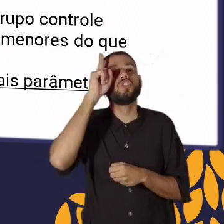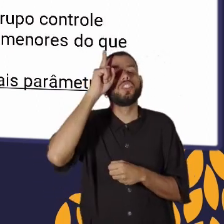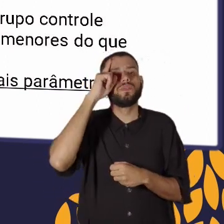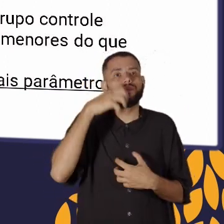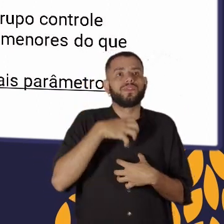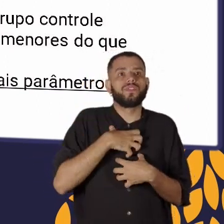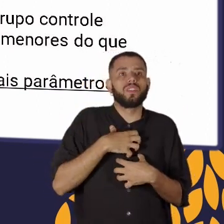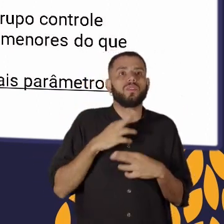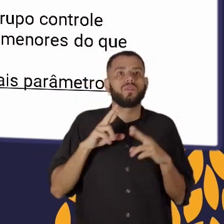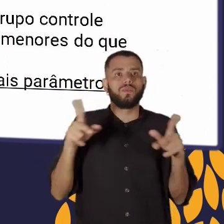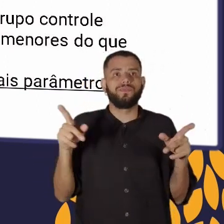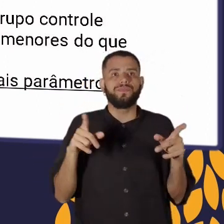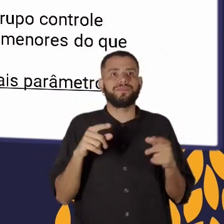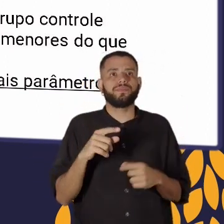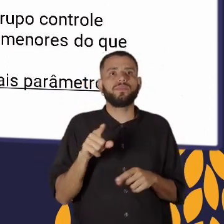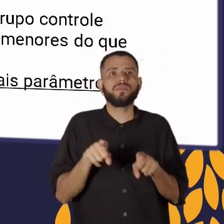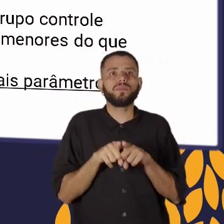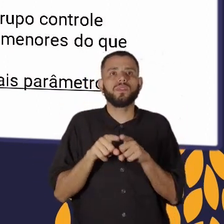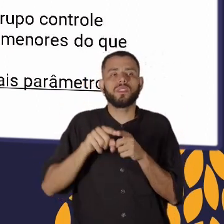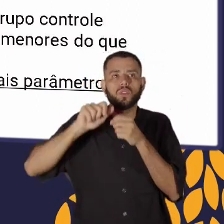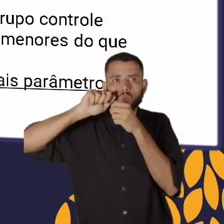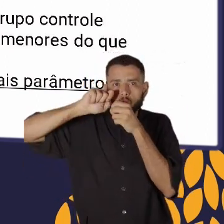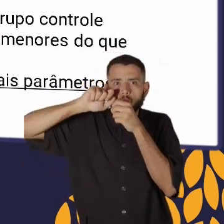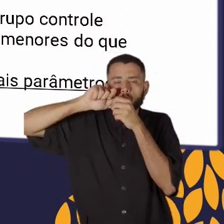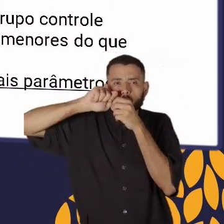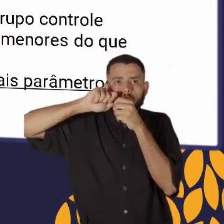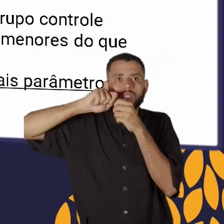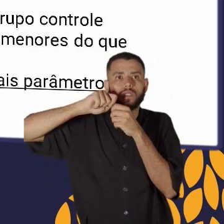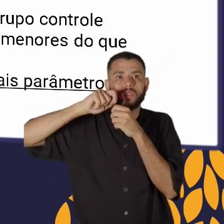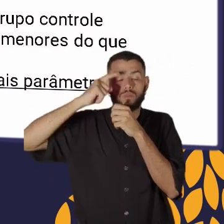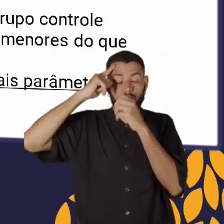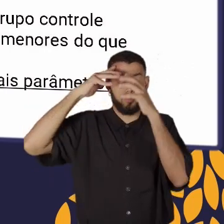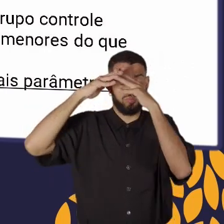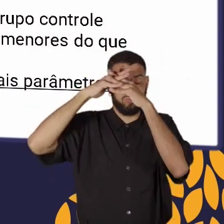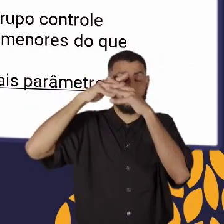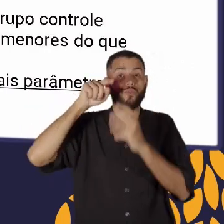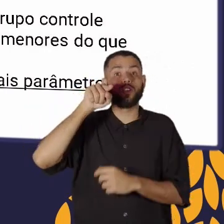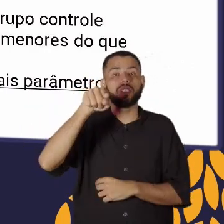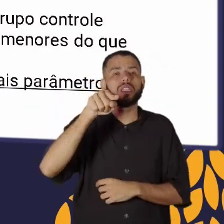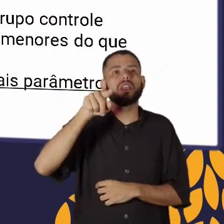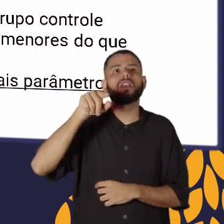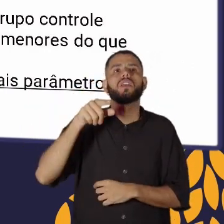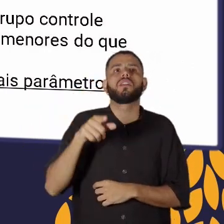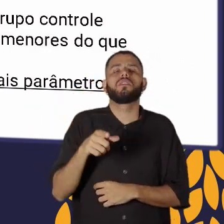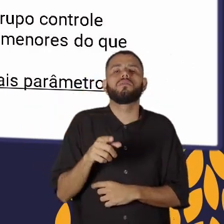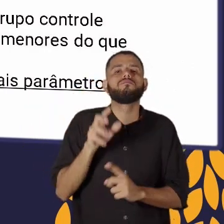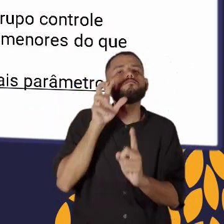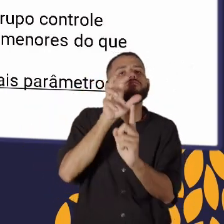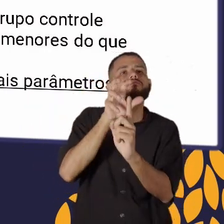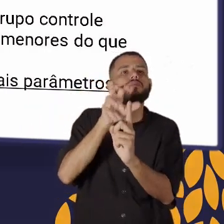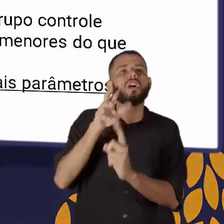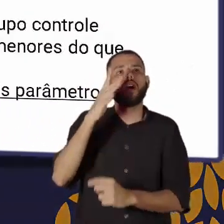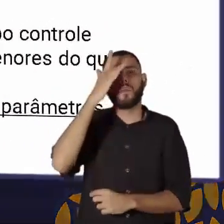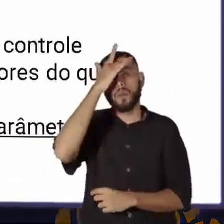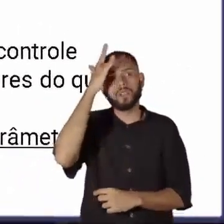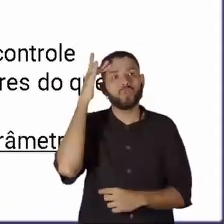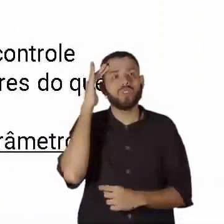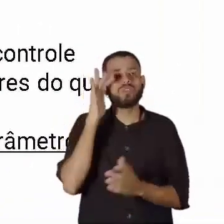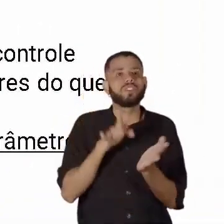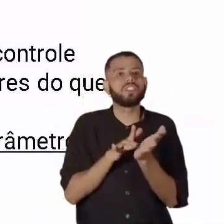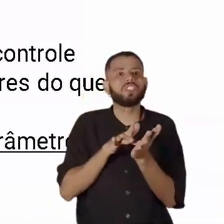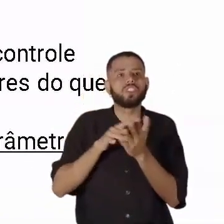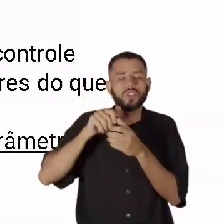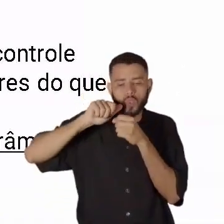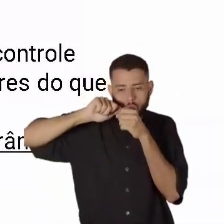a fissura induzida por lembrança, que é você fazer, né, a pessoa simular que ela está numa situação de